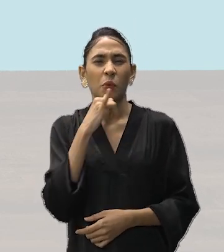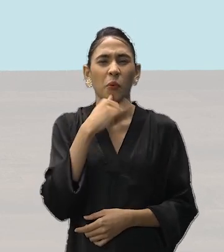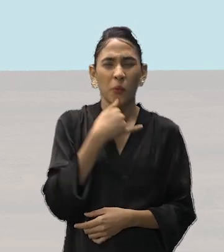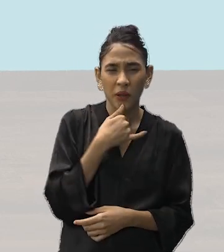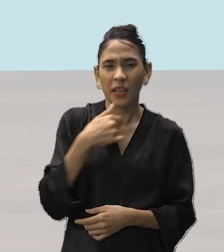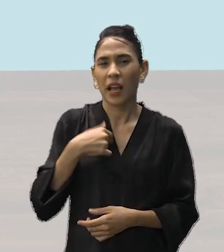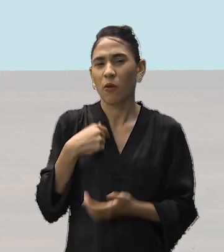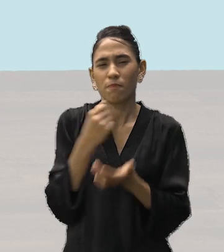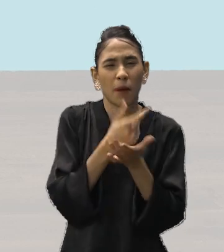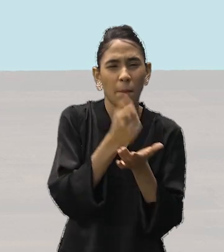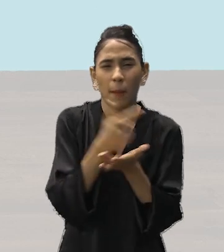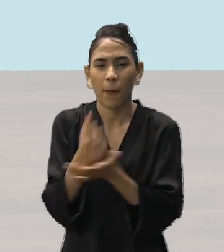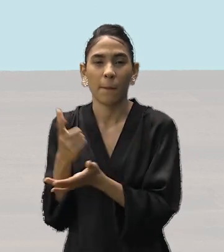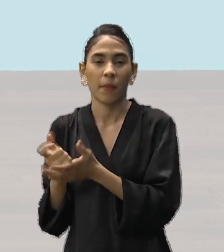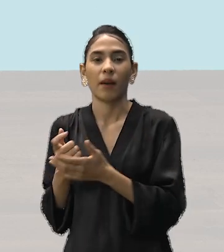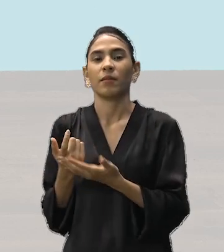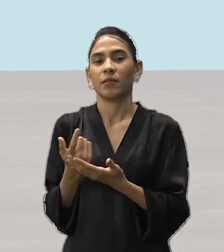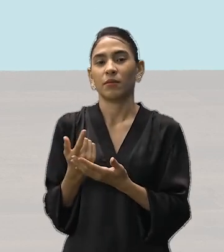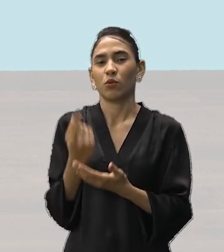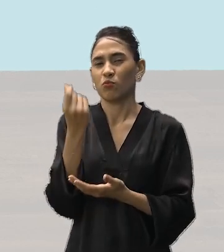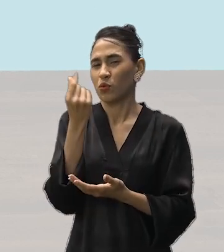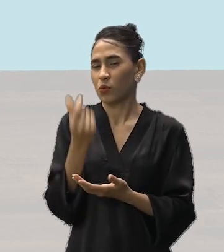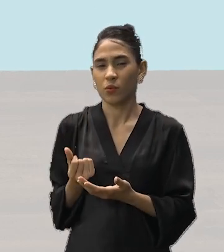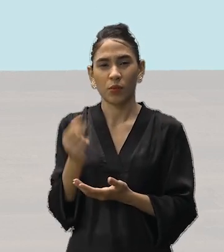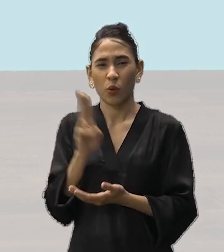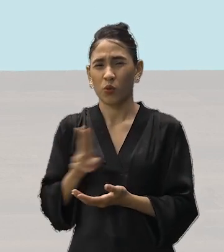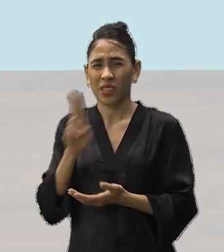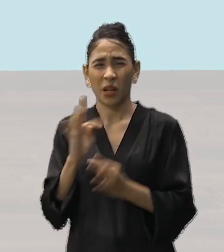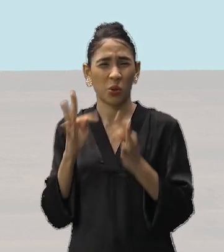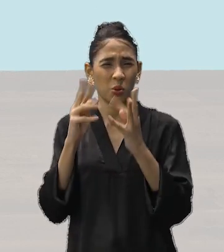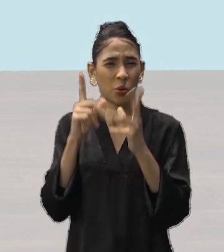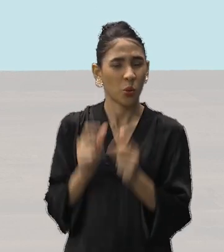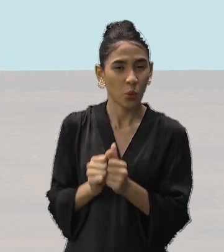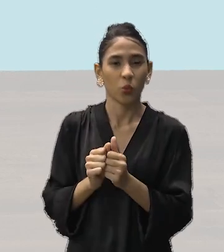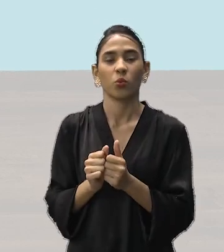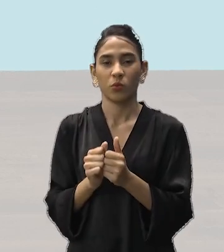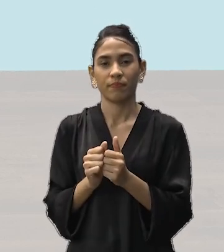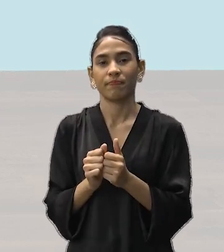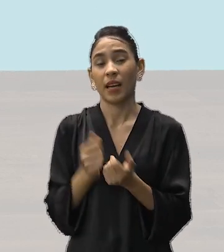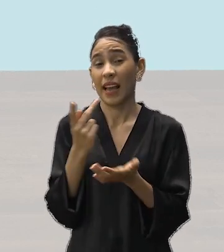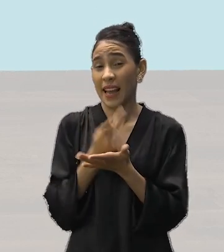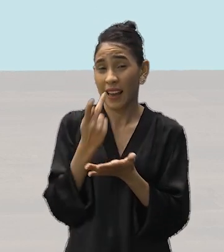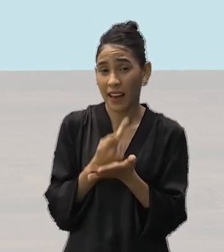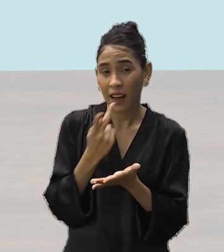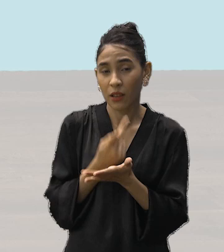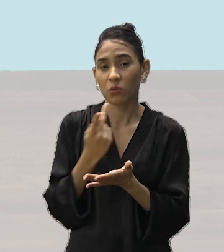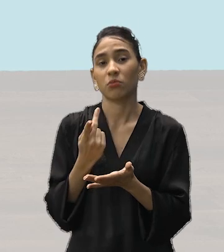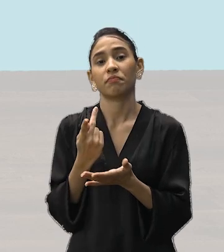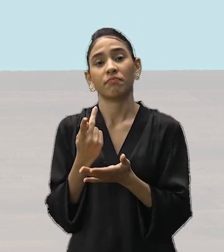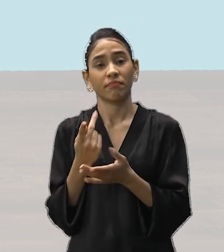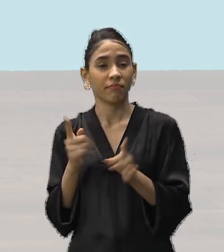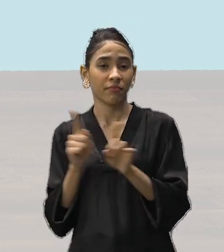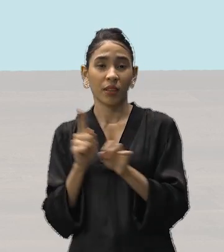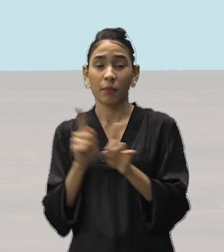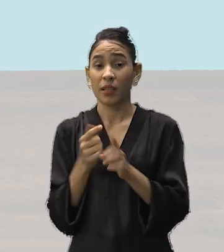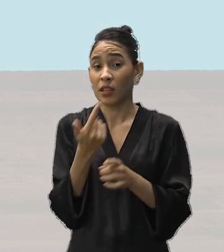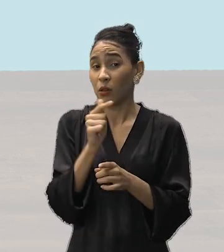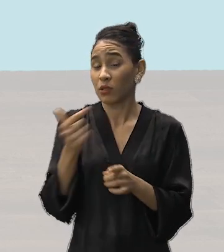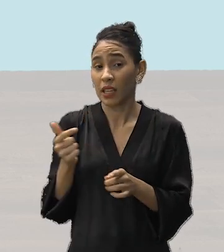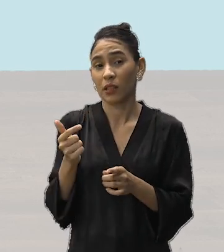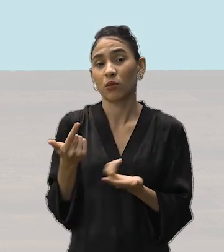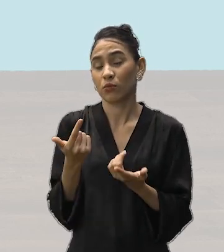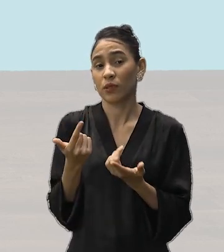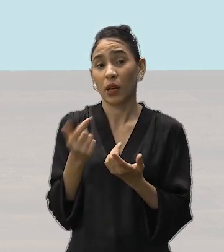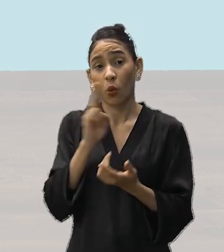beber, eu vou fazer alguma coisa que eu vou gastar meu dinheiro de uma forma inesperada, de uma forma desorientada, tá